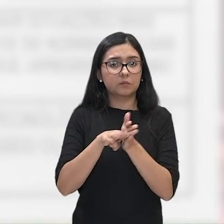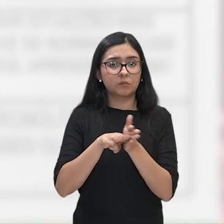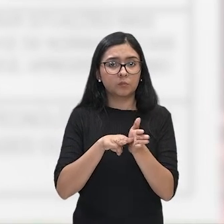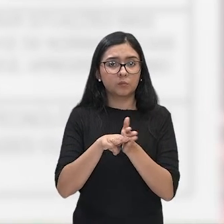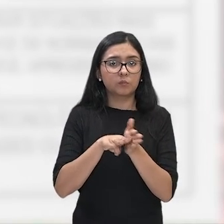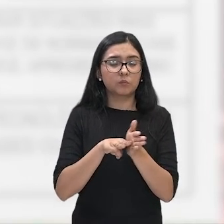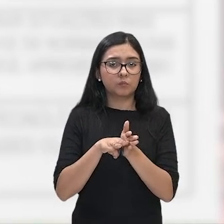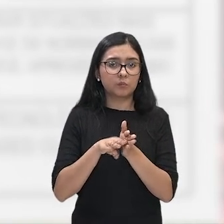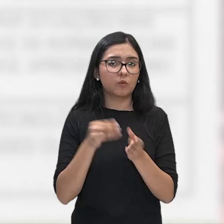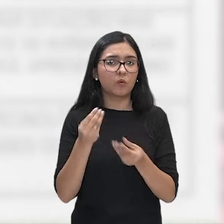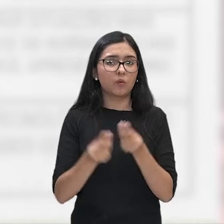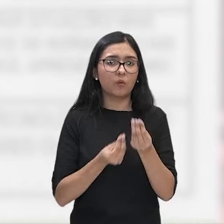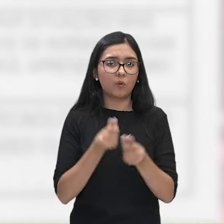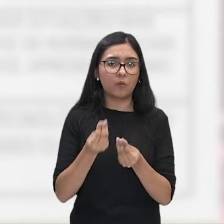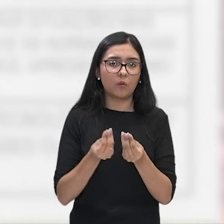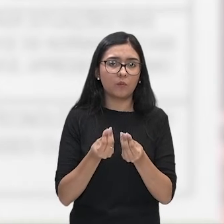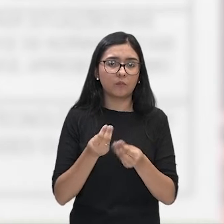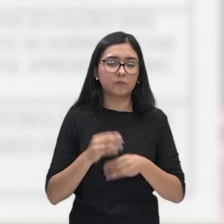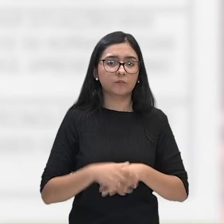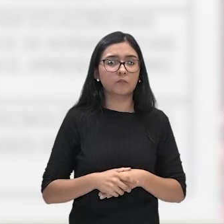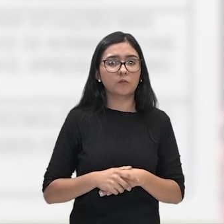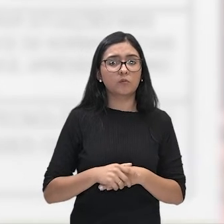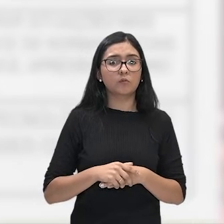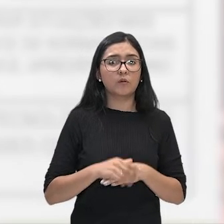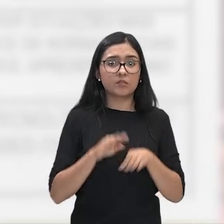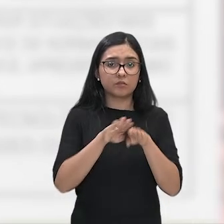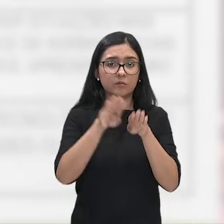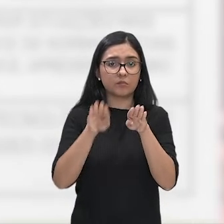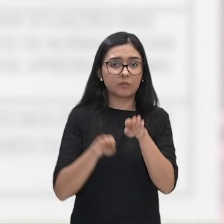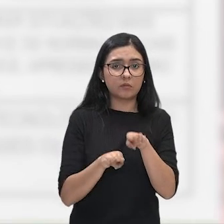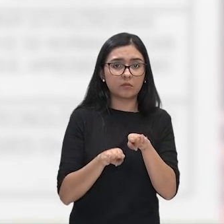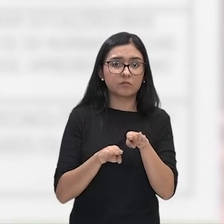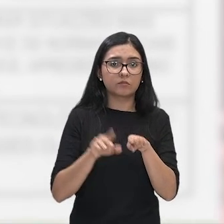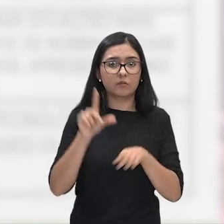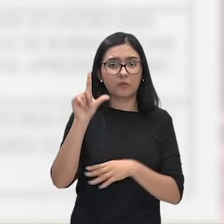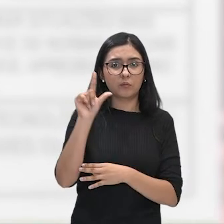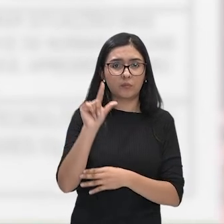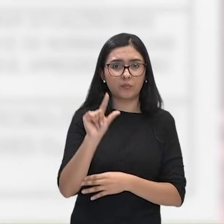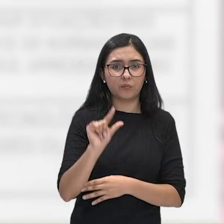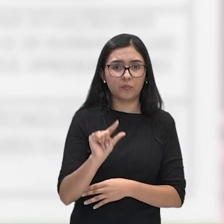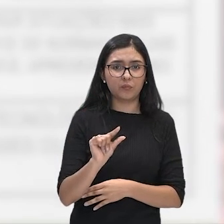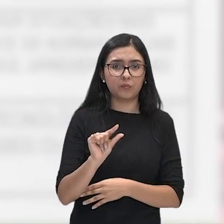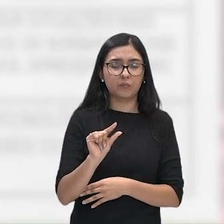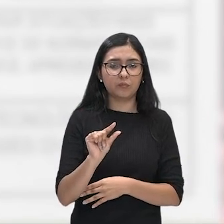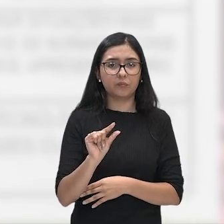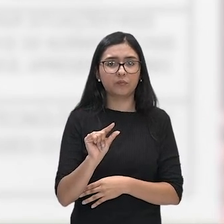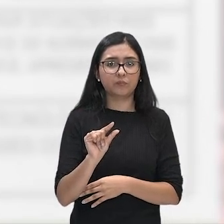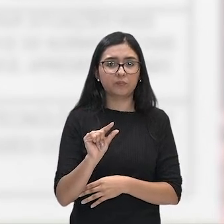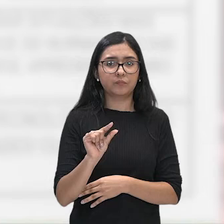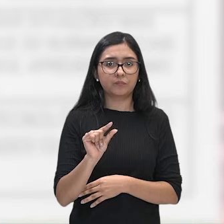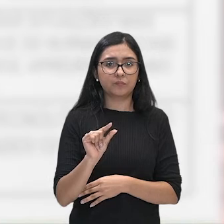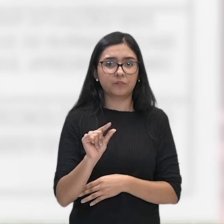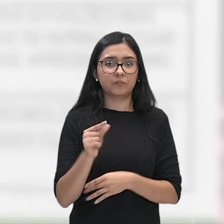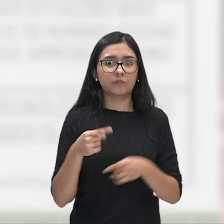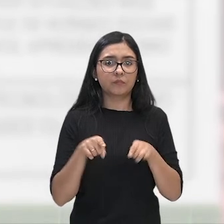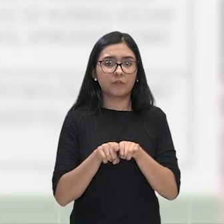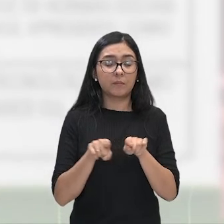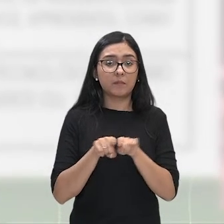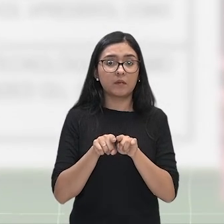um modo de amenizar essa situação. A